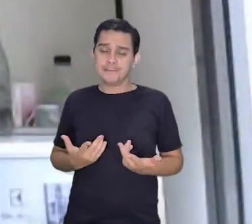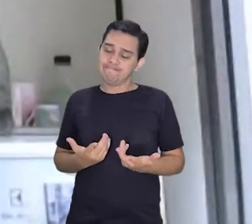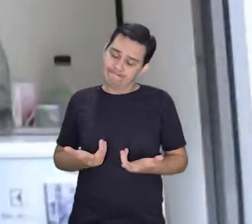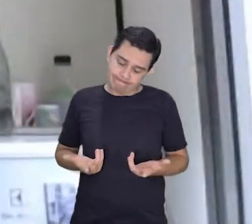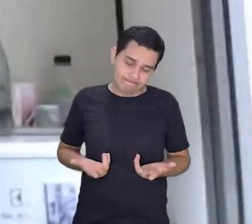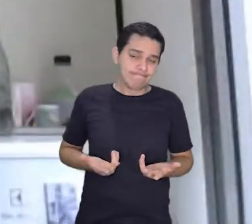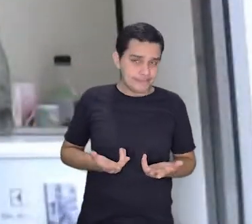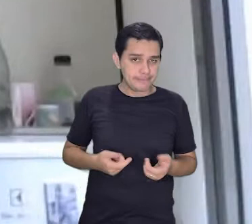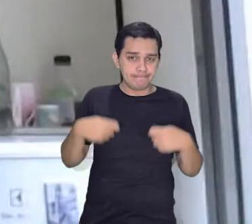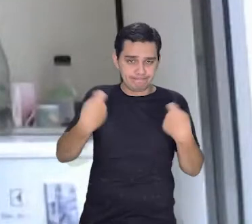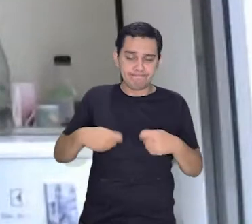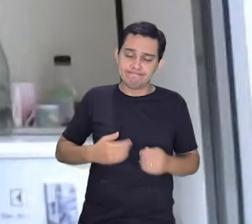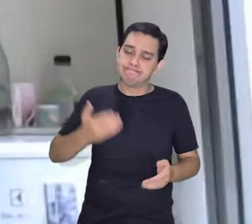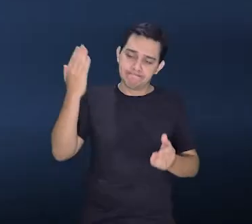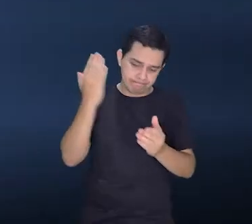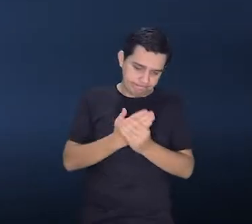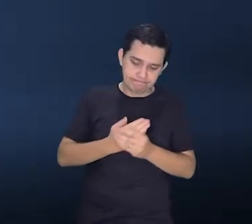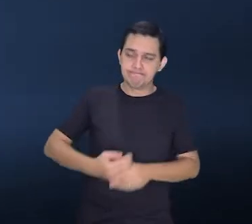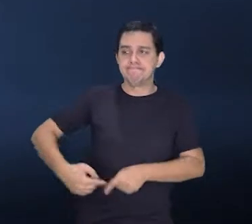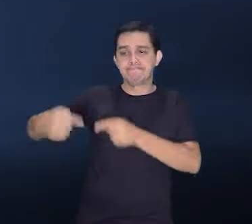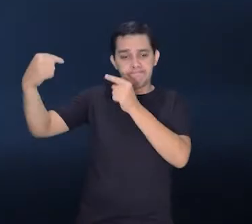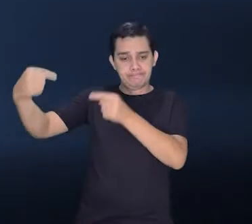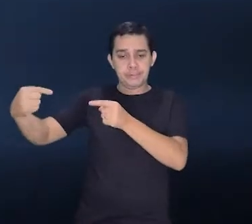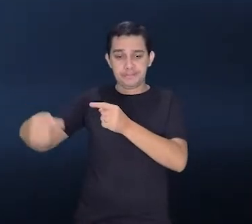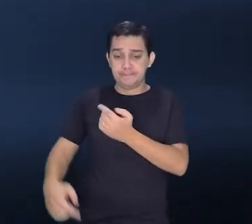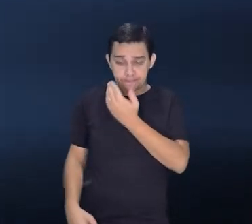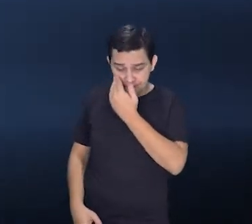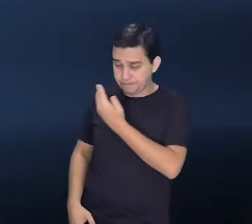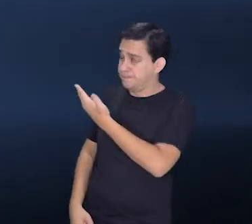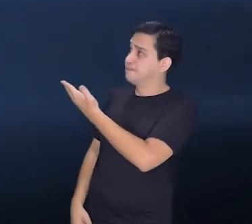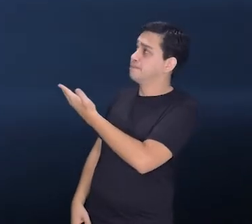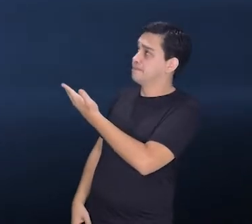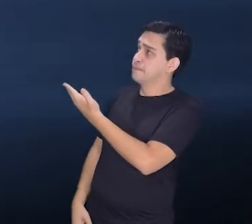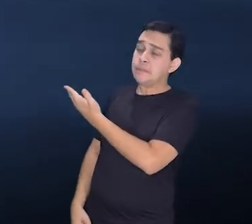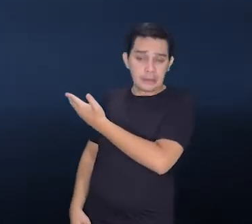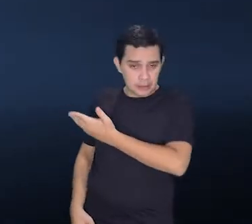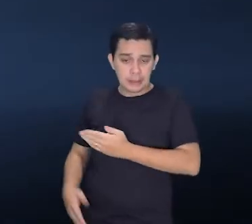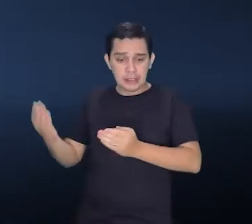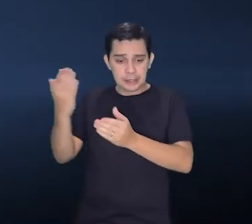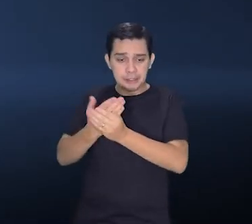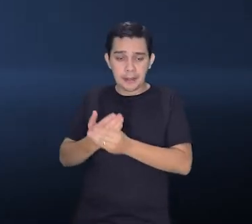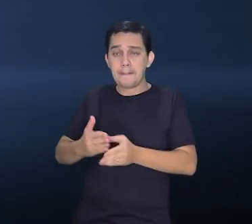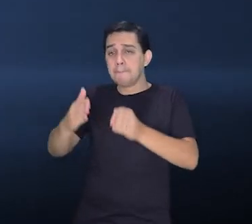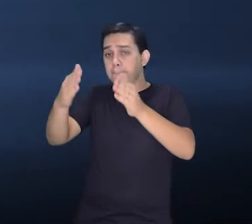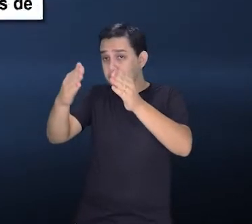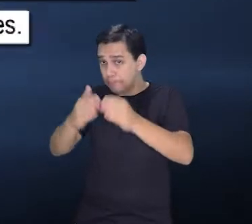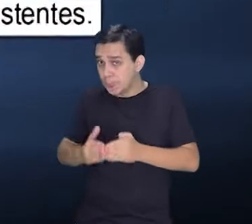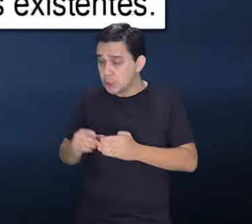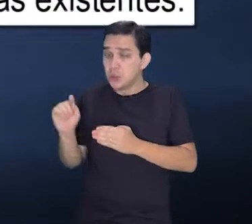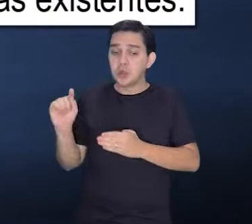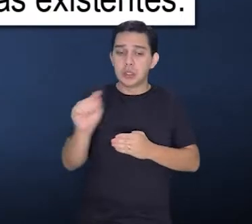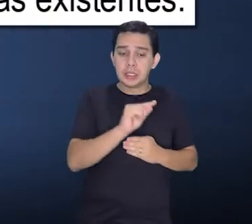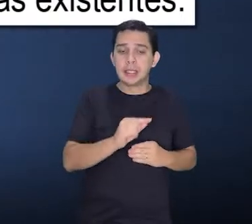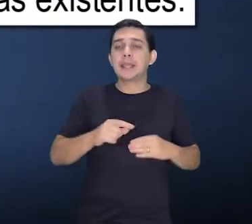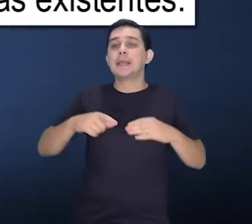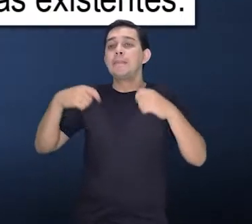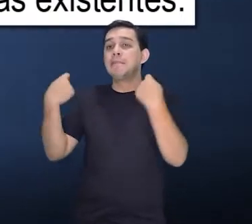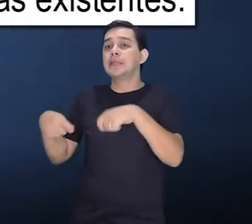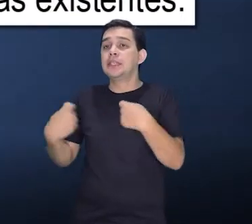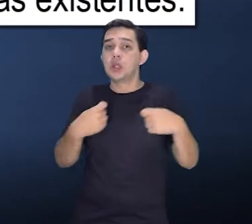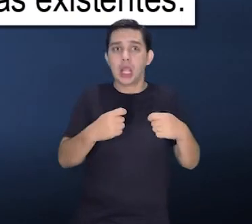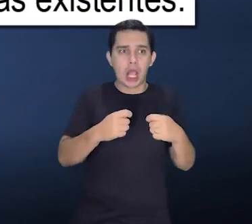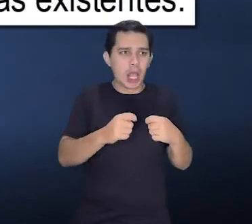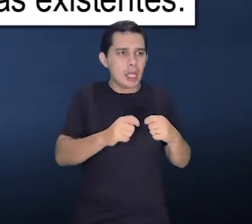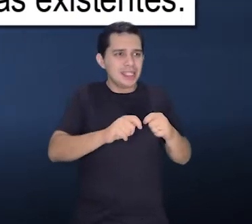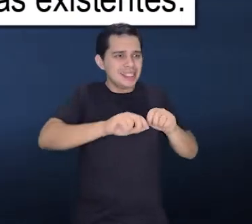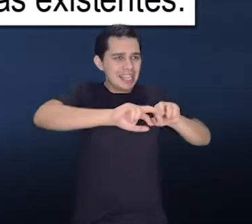escolha senão entrar com uma ação. Essa ação, né, ela tem um pedido liminar, né, para que seja, né,